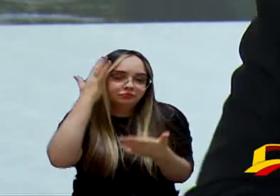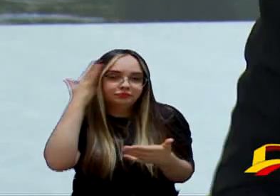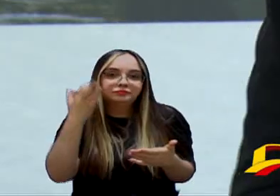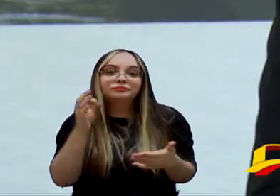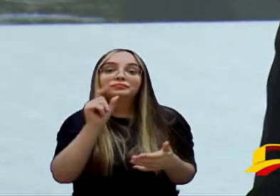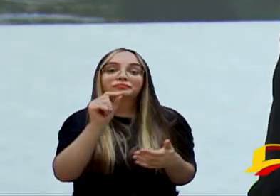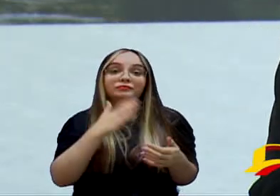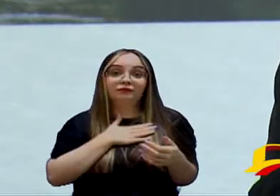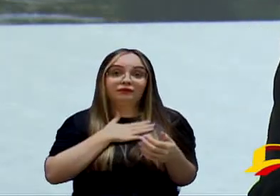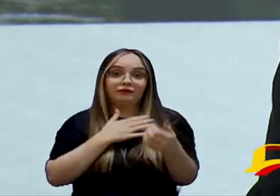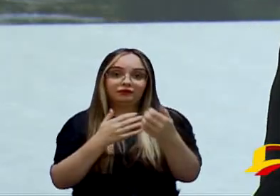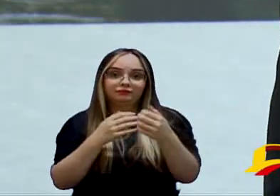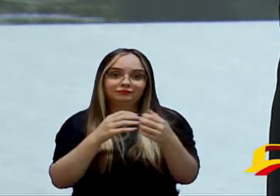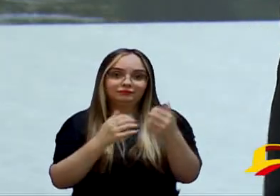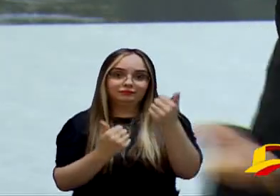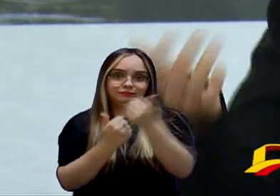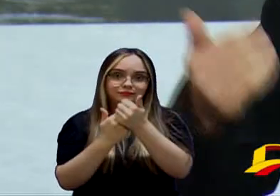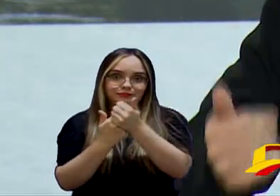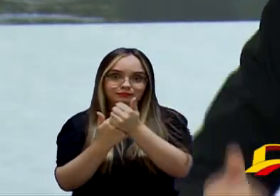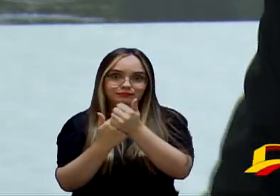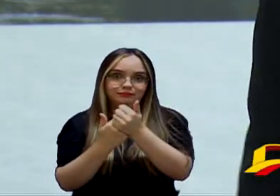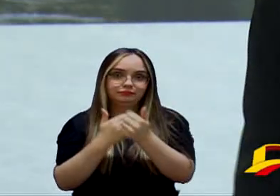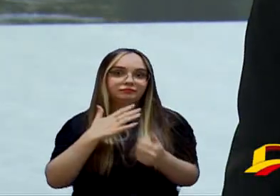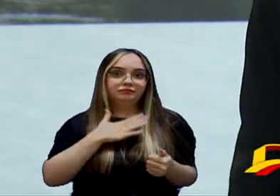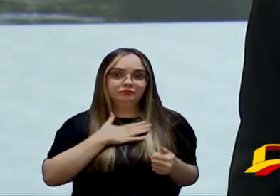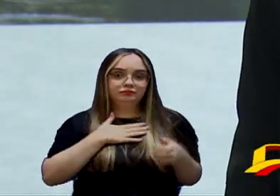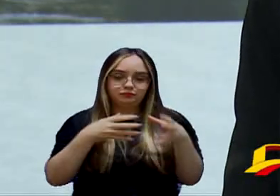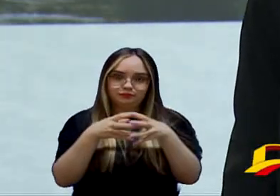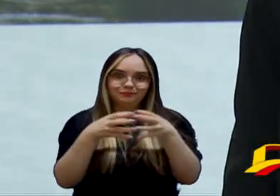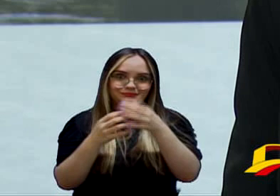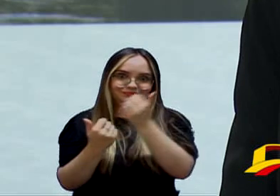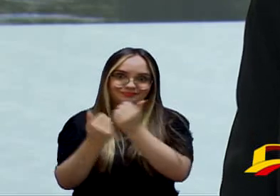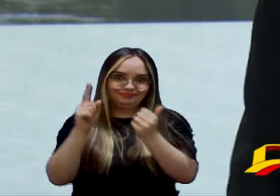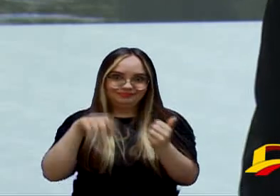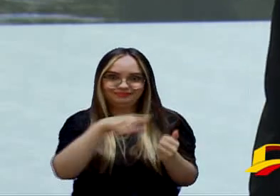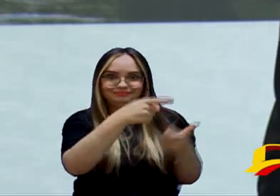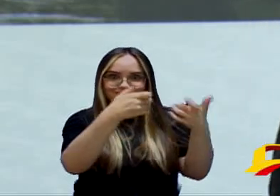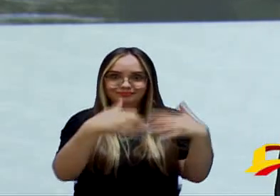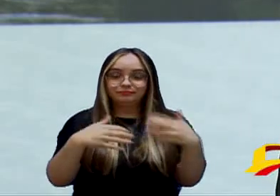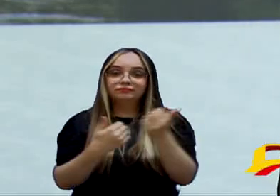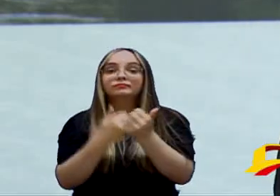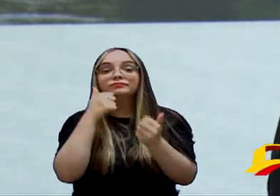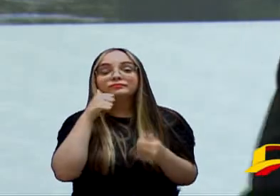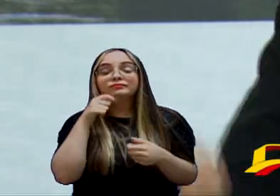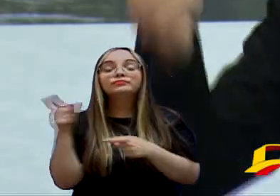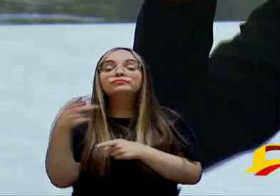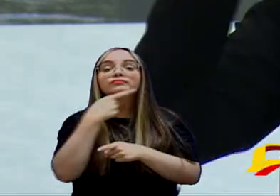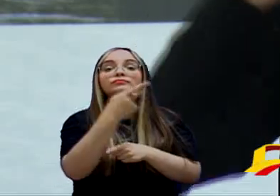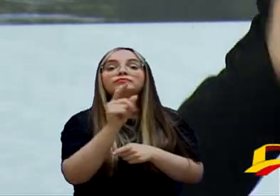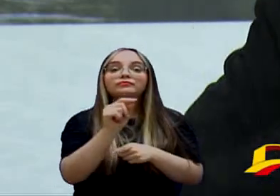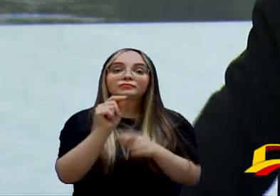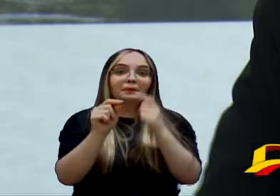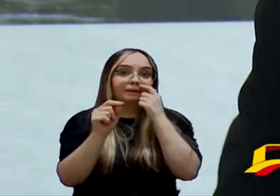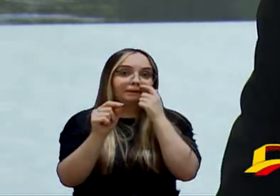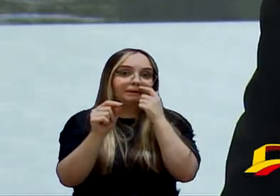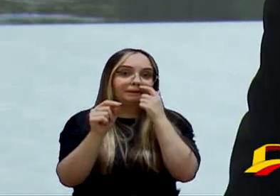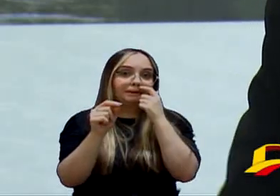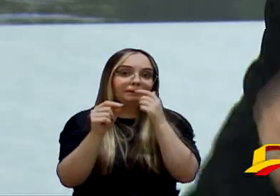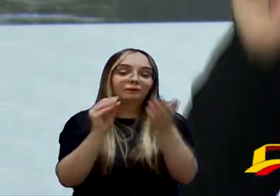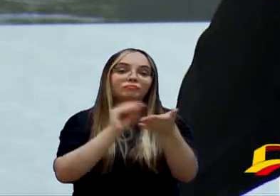assessora que o vereador disse faz parte da minha equipe e ela disse nos